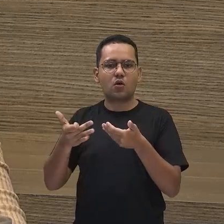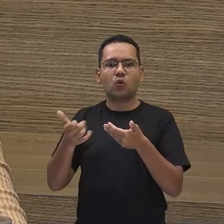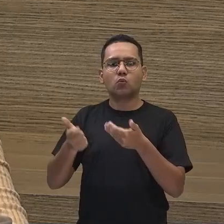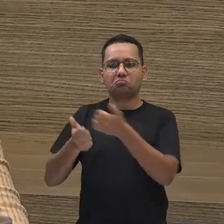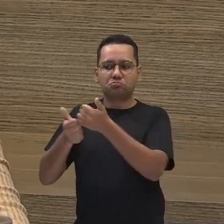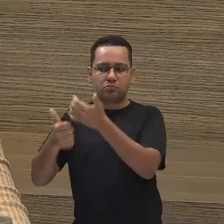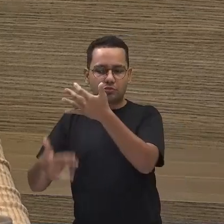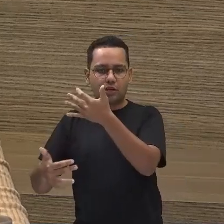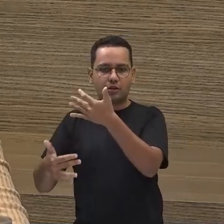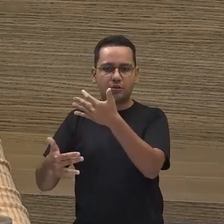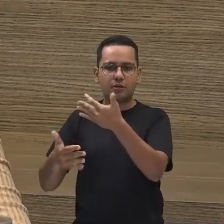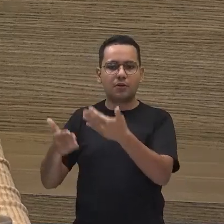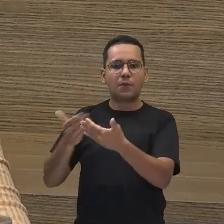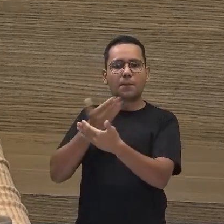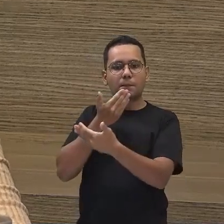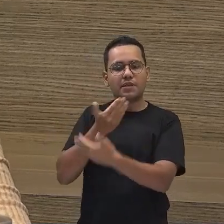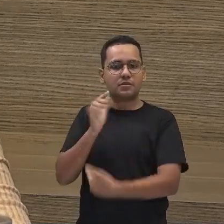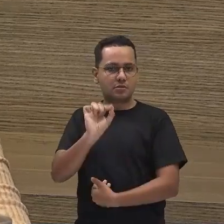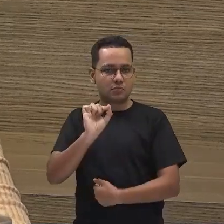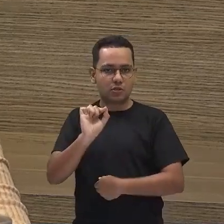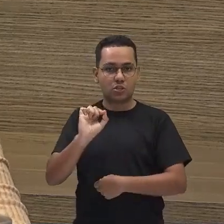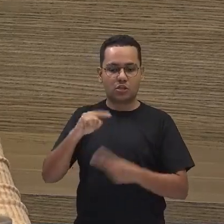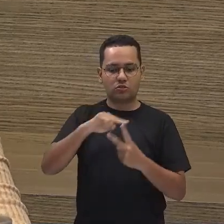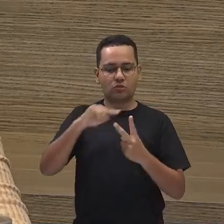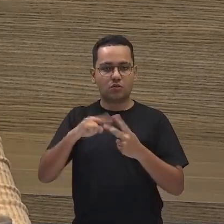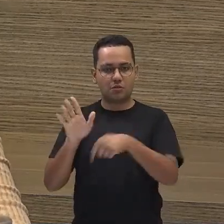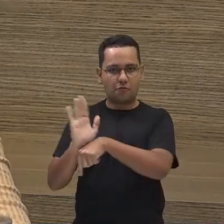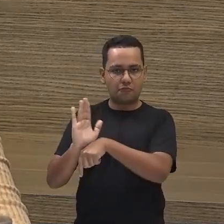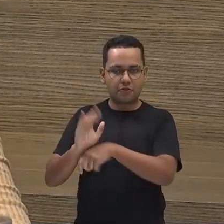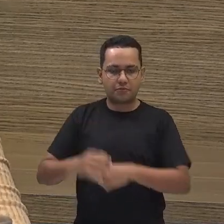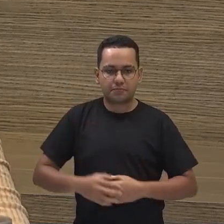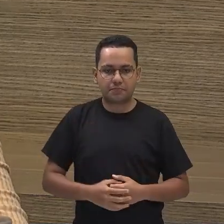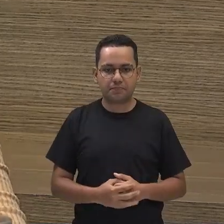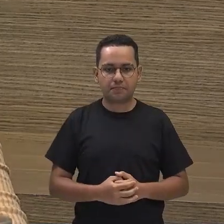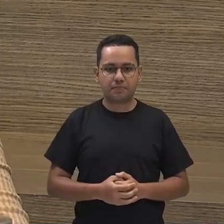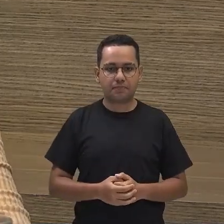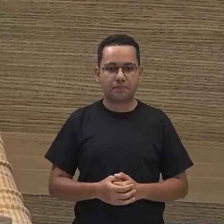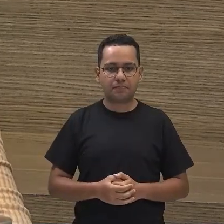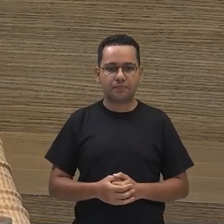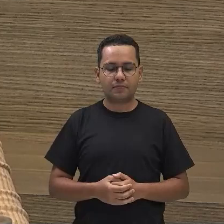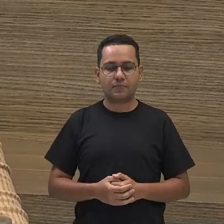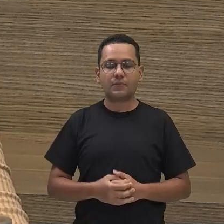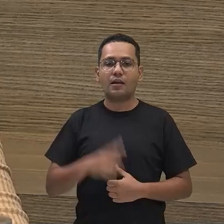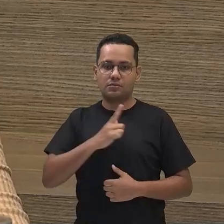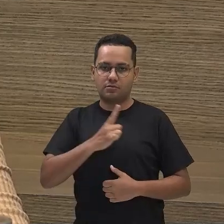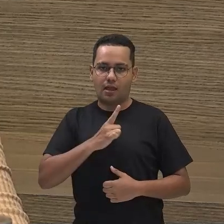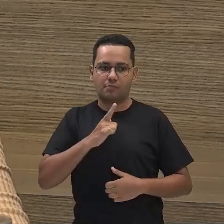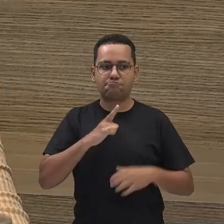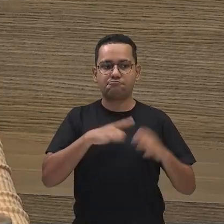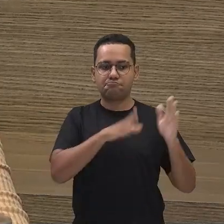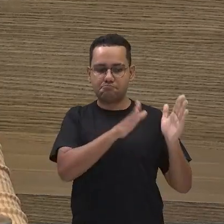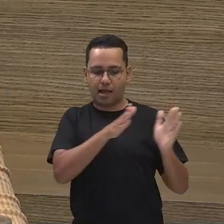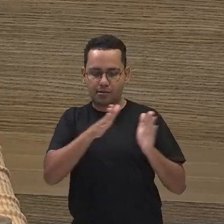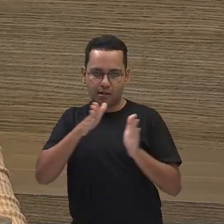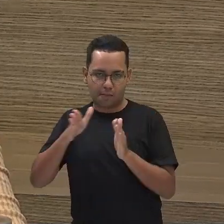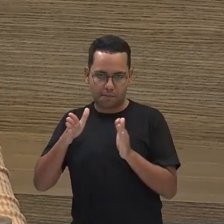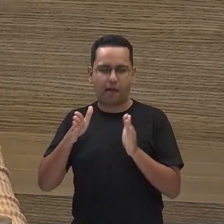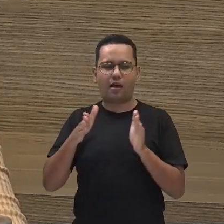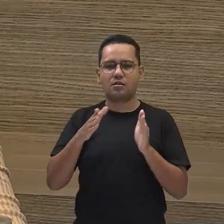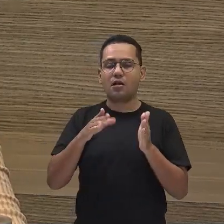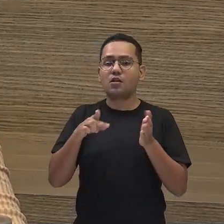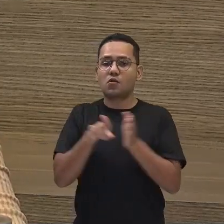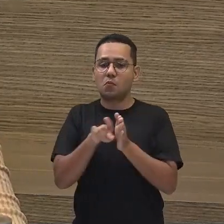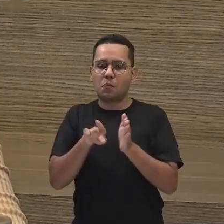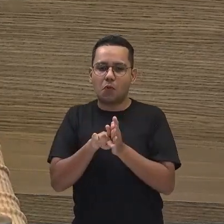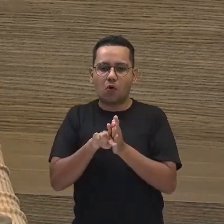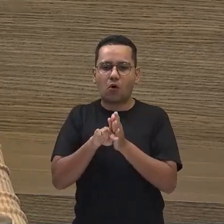pedir aqui, a gente trouxe 2 vídeos para mostrar para vocês. A gente trouxe um tutorial do vídeo do Box, né? Usando